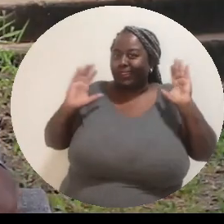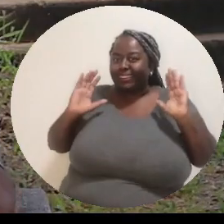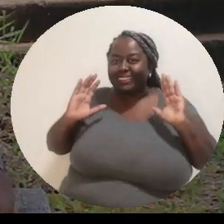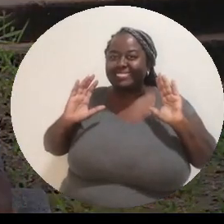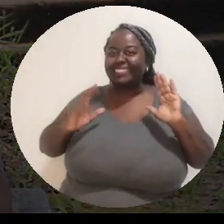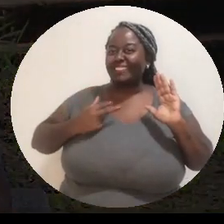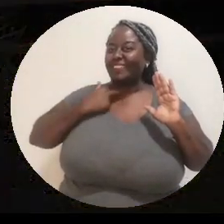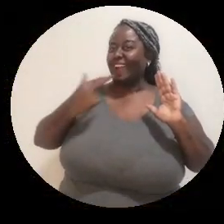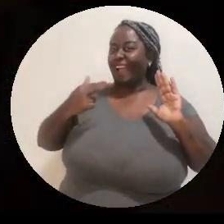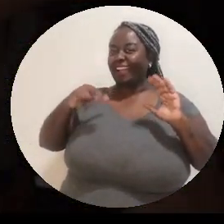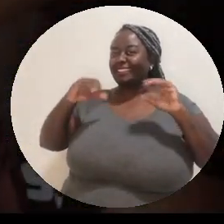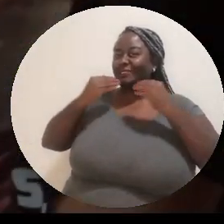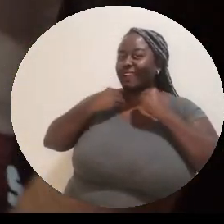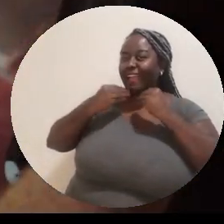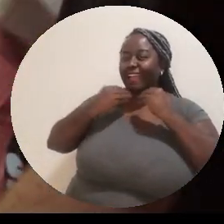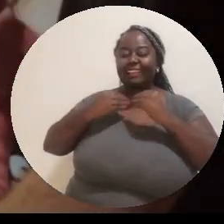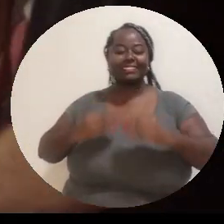tema.